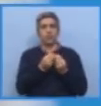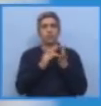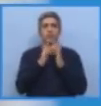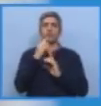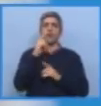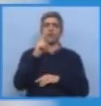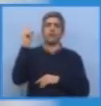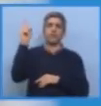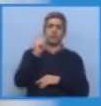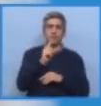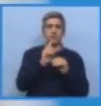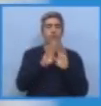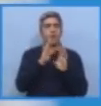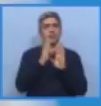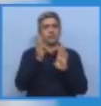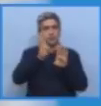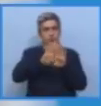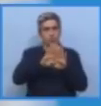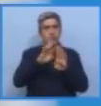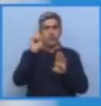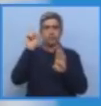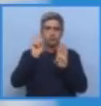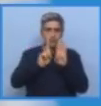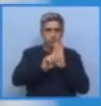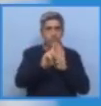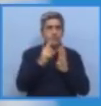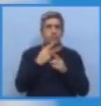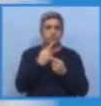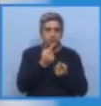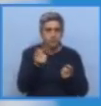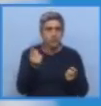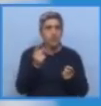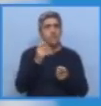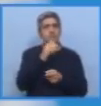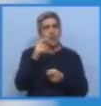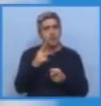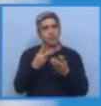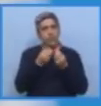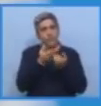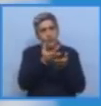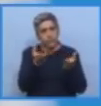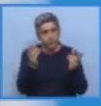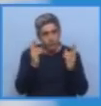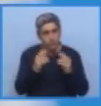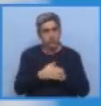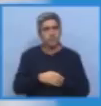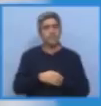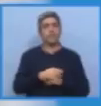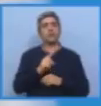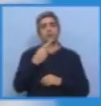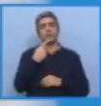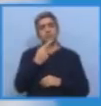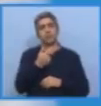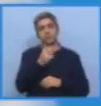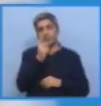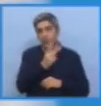Jesus, estando as portas fechadas, apresentou-se no meio deles e disse: "A paz esteja convosco." Depois disse a